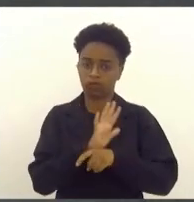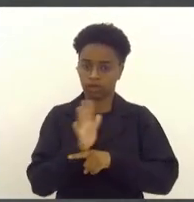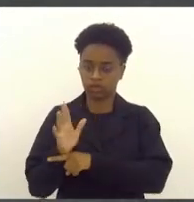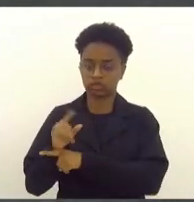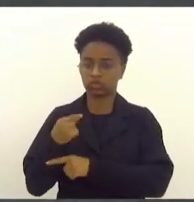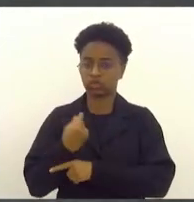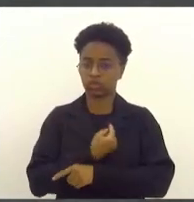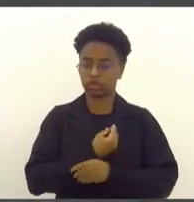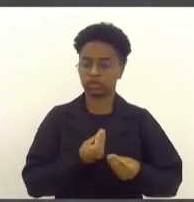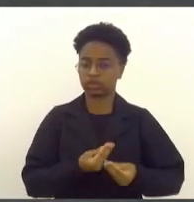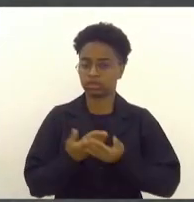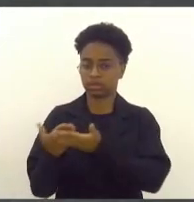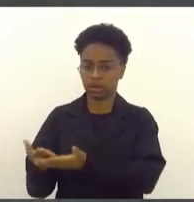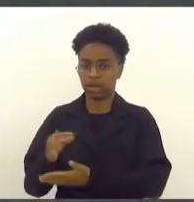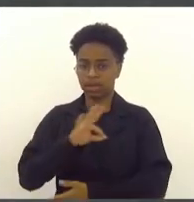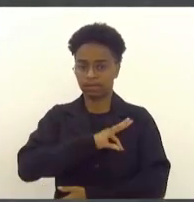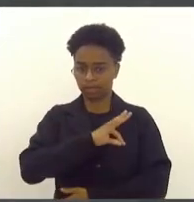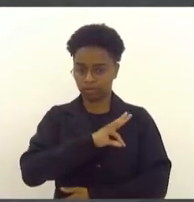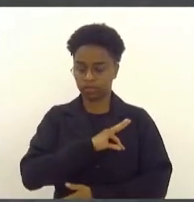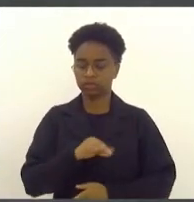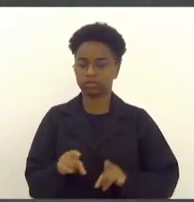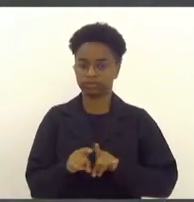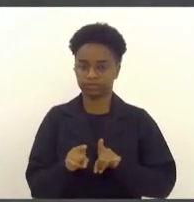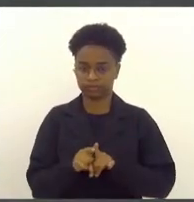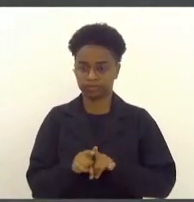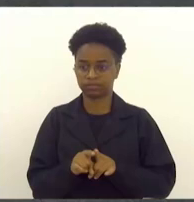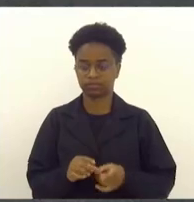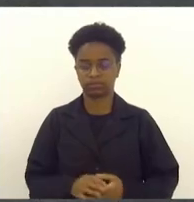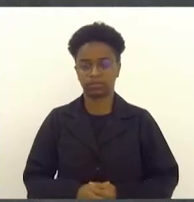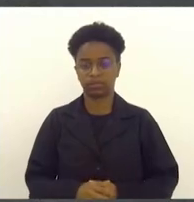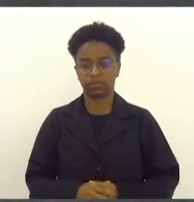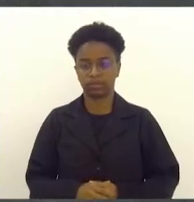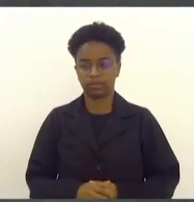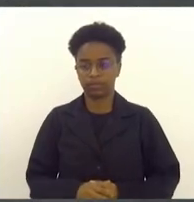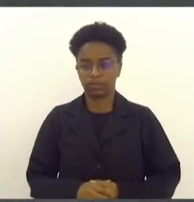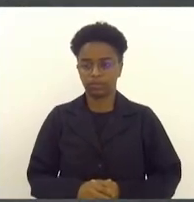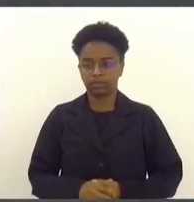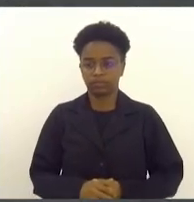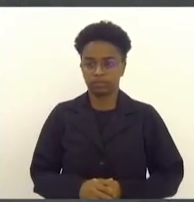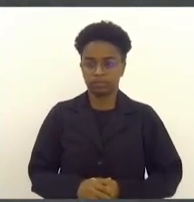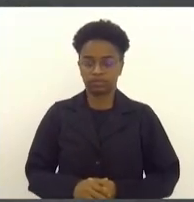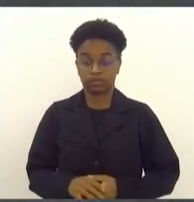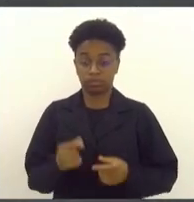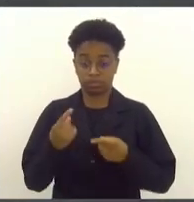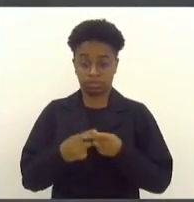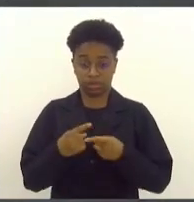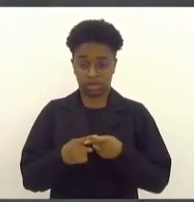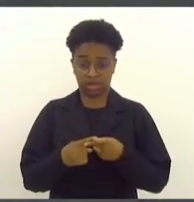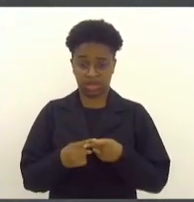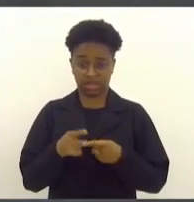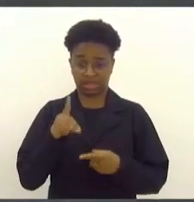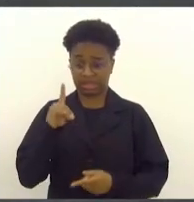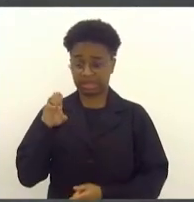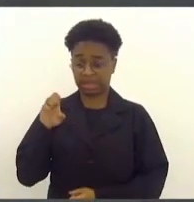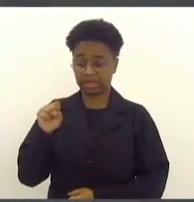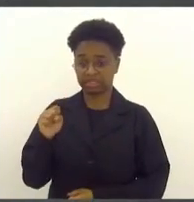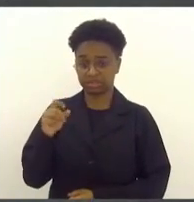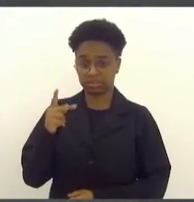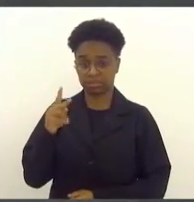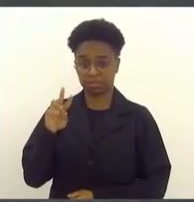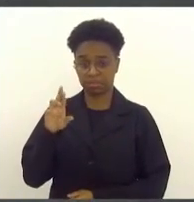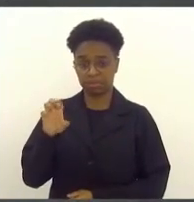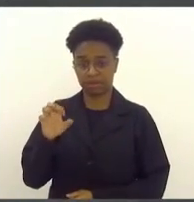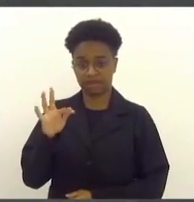encaminhar Inclusive a polícia porque o que o ex-prefeito se existe essa palavra